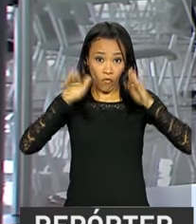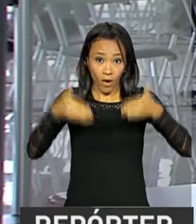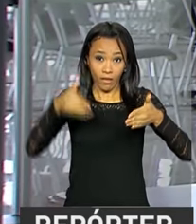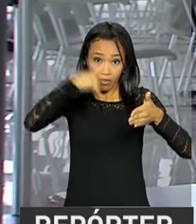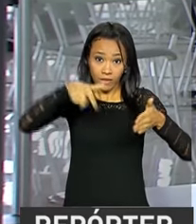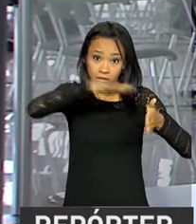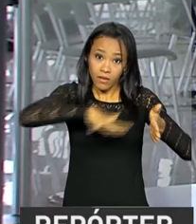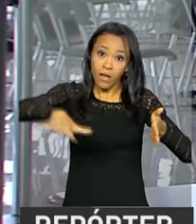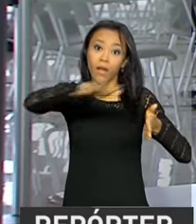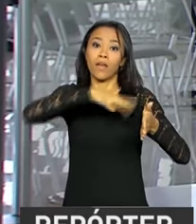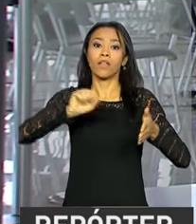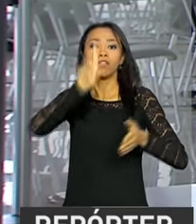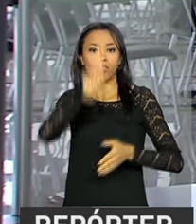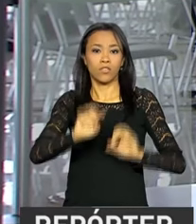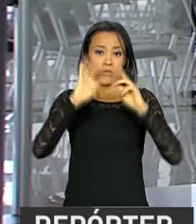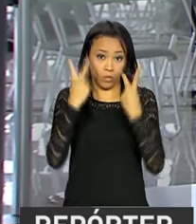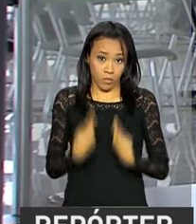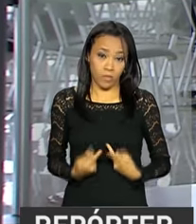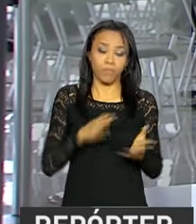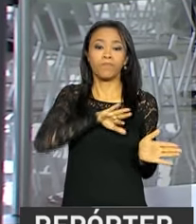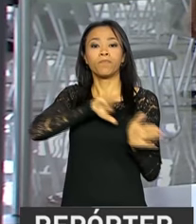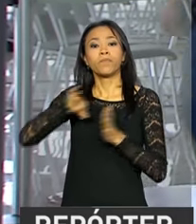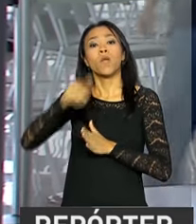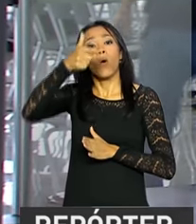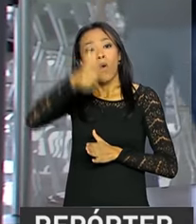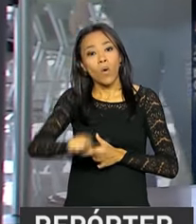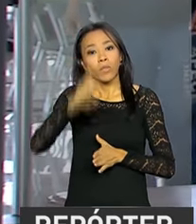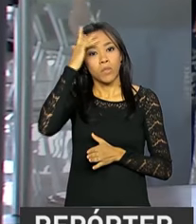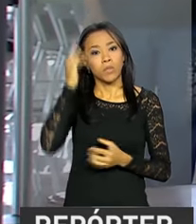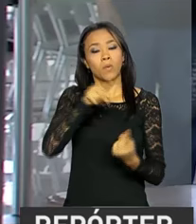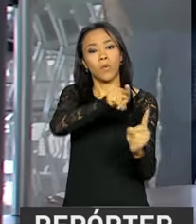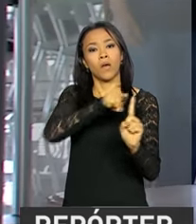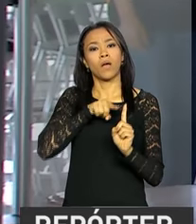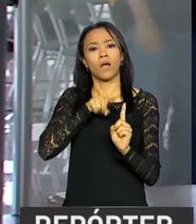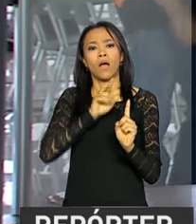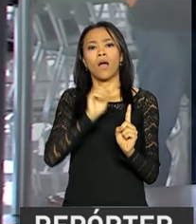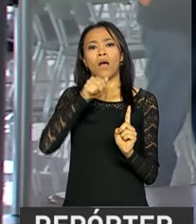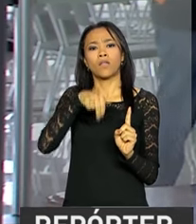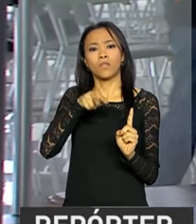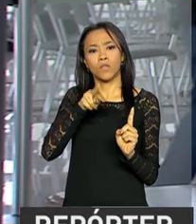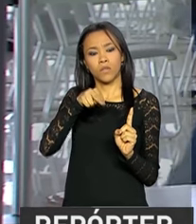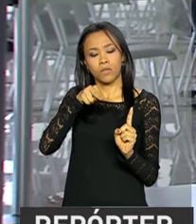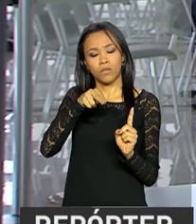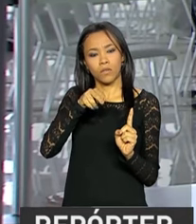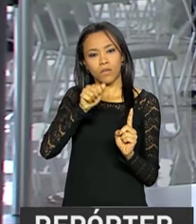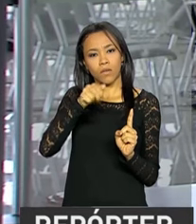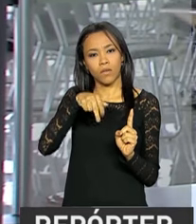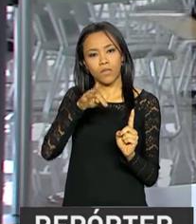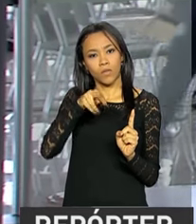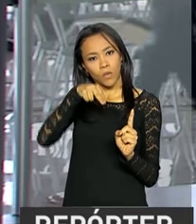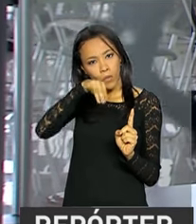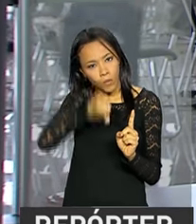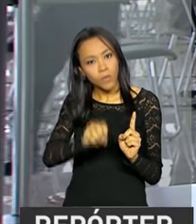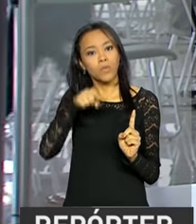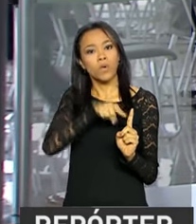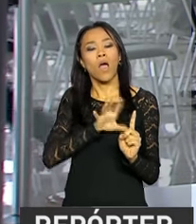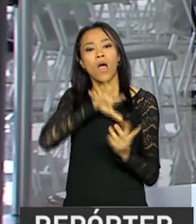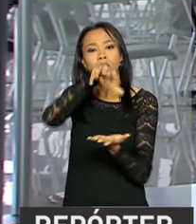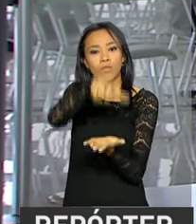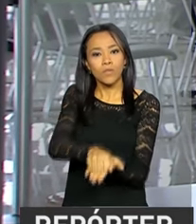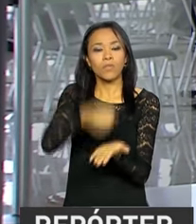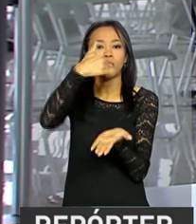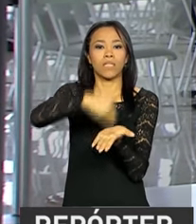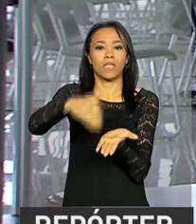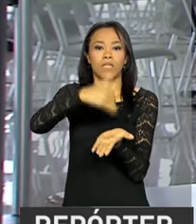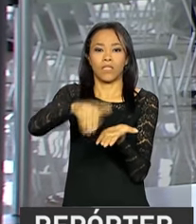O deputado federal Antônio Imbaçaí assume daqui a pouco, então, a Secretaria de Governo da Presidência da